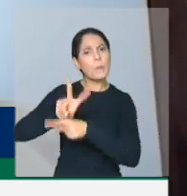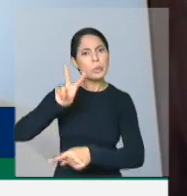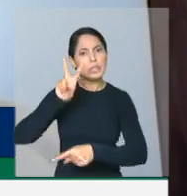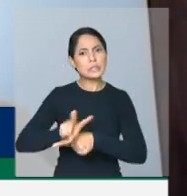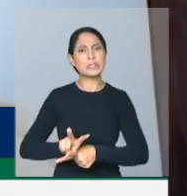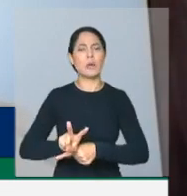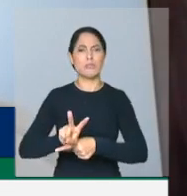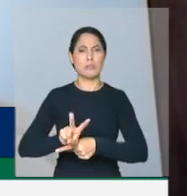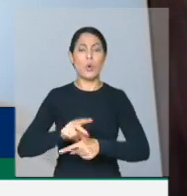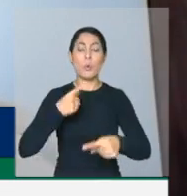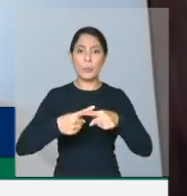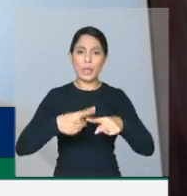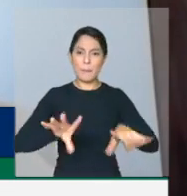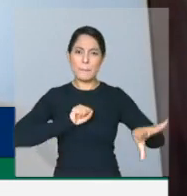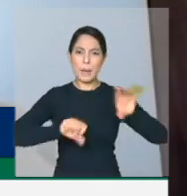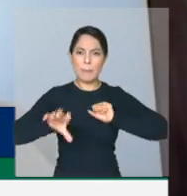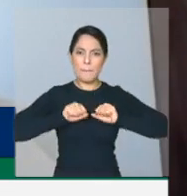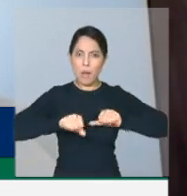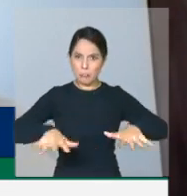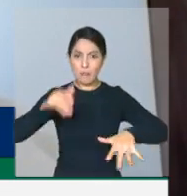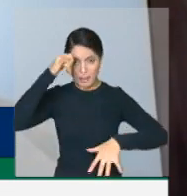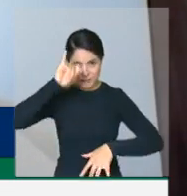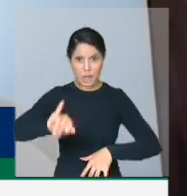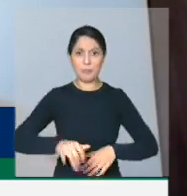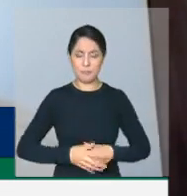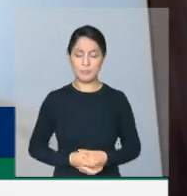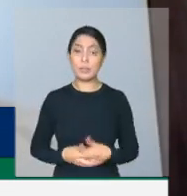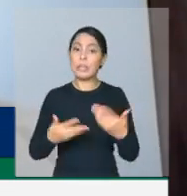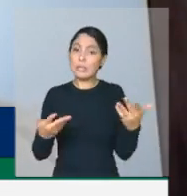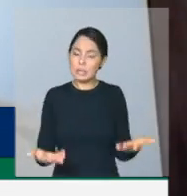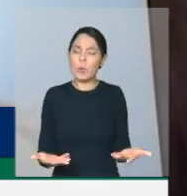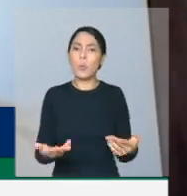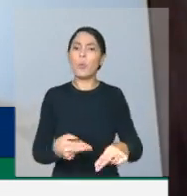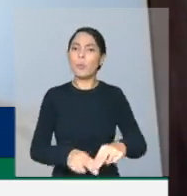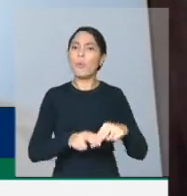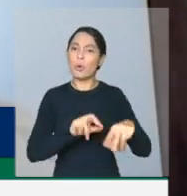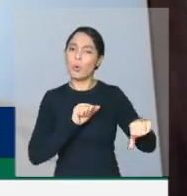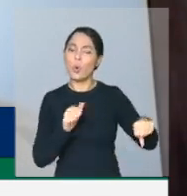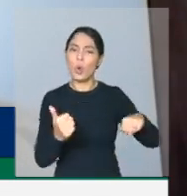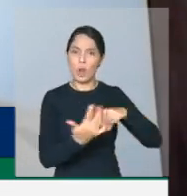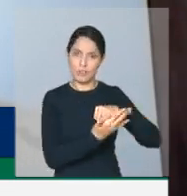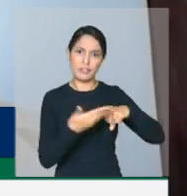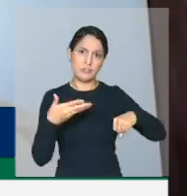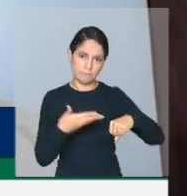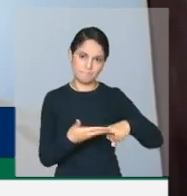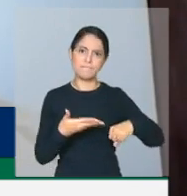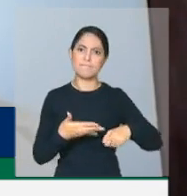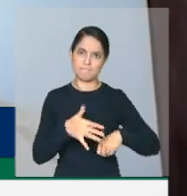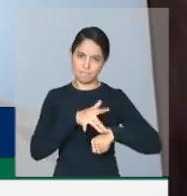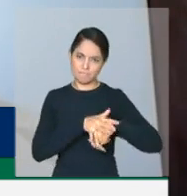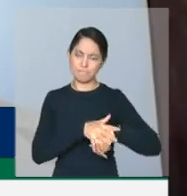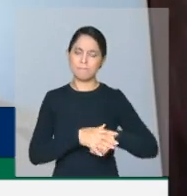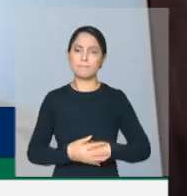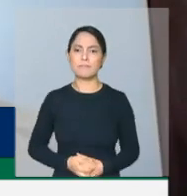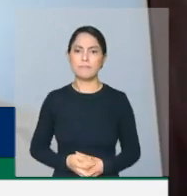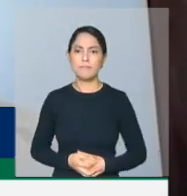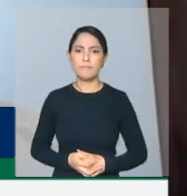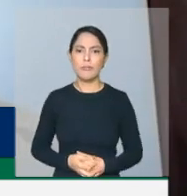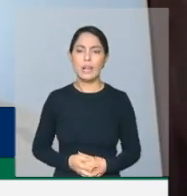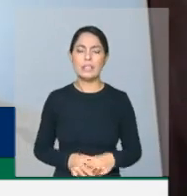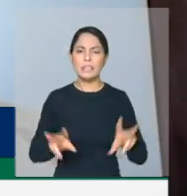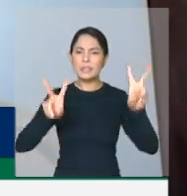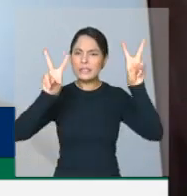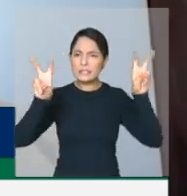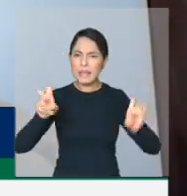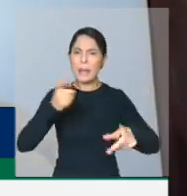da rápida propagação do Covid, doença causada pela infecção do novo coronavírus. A desaceleração da